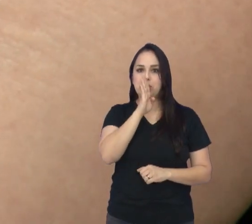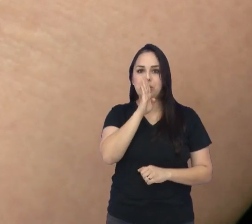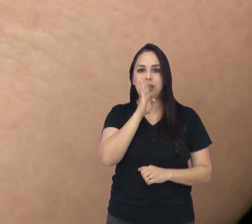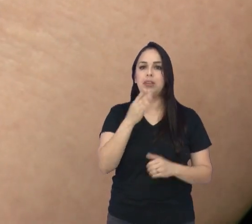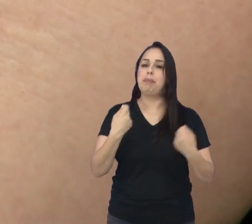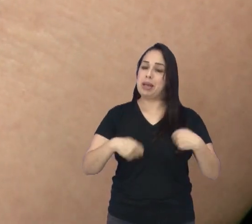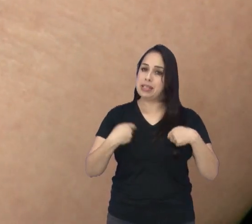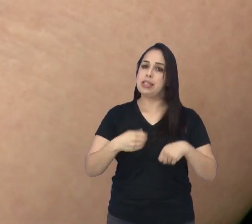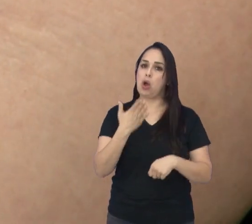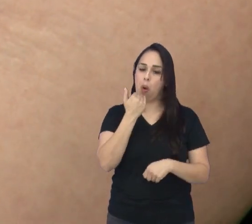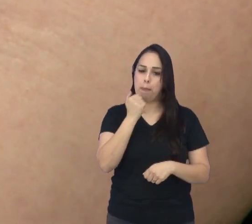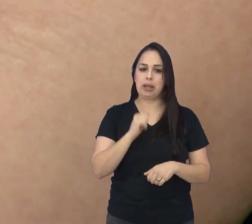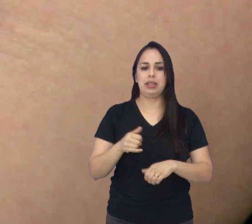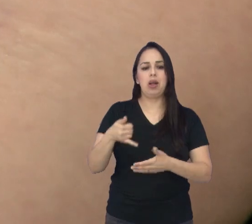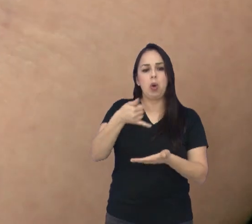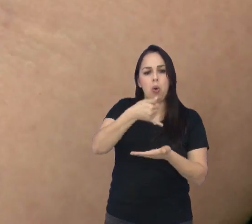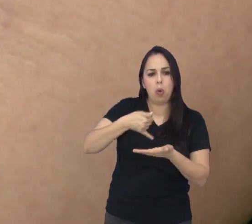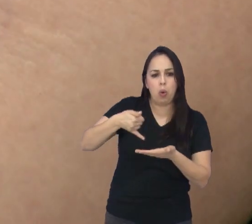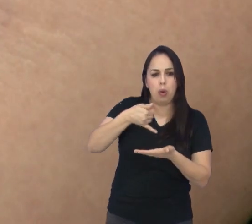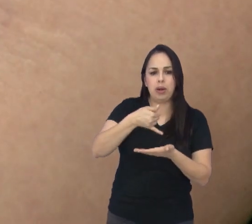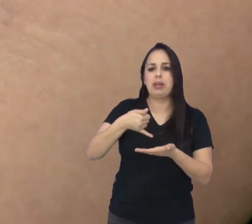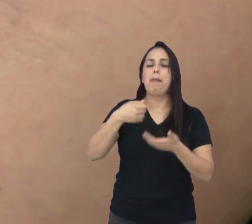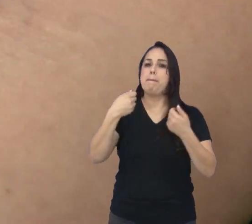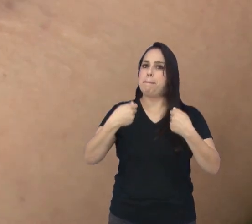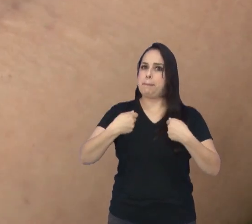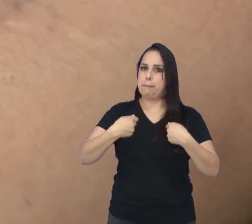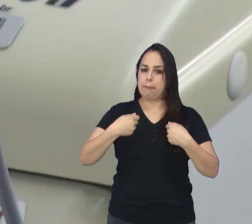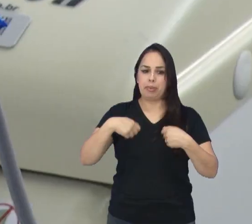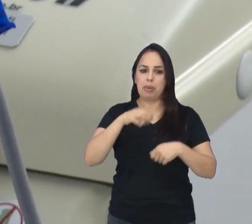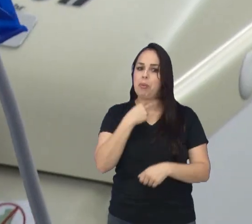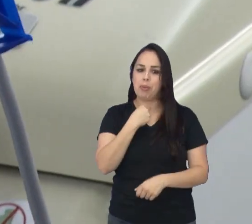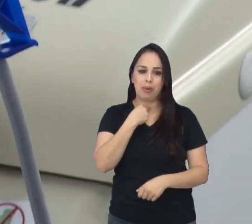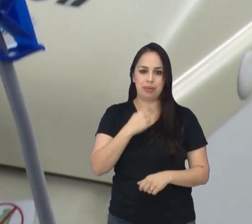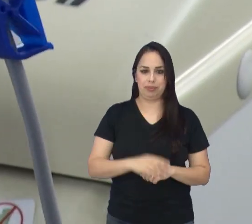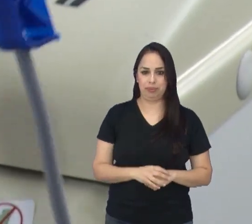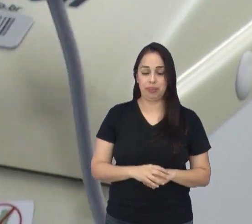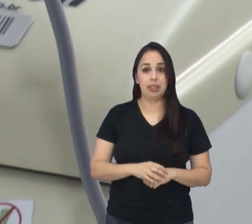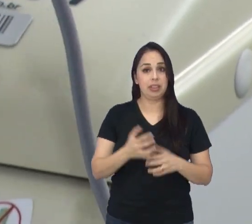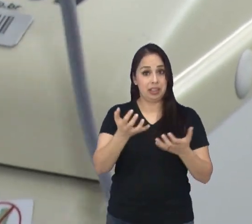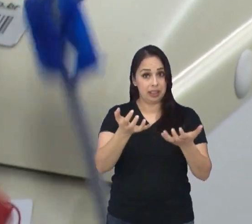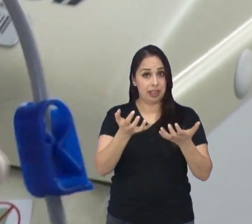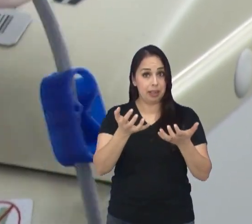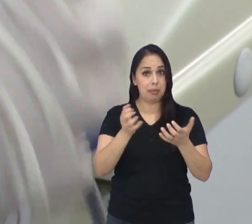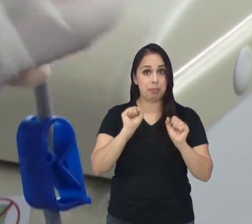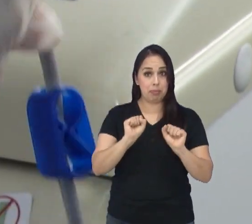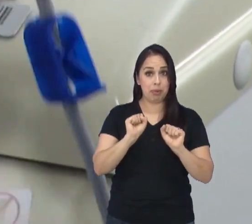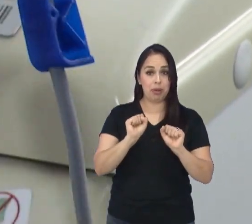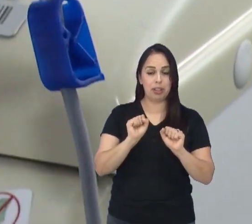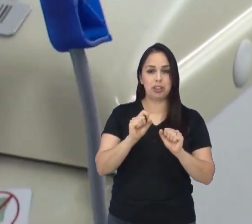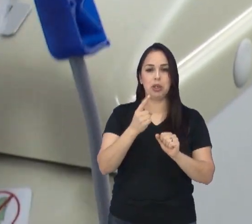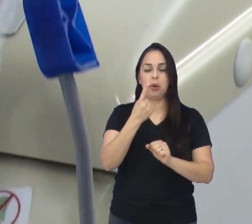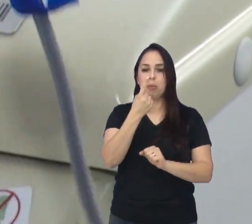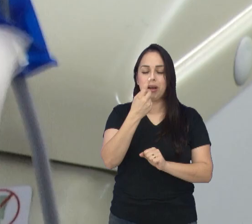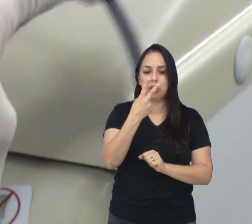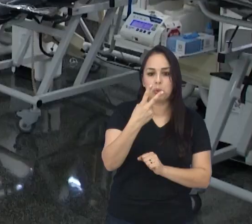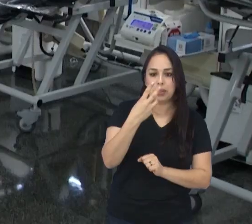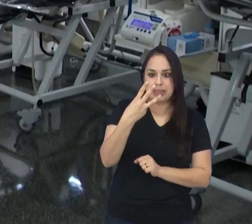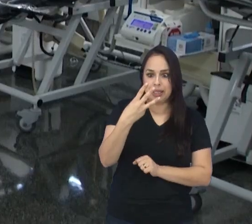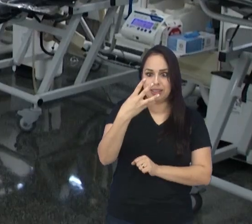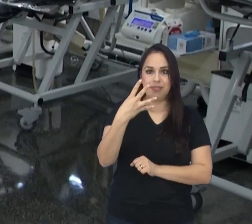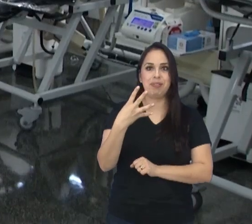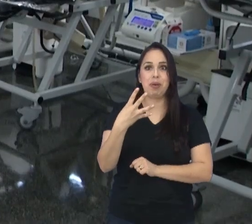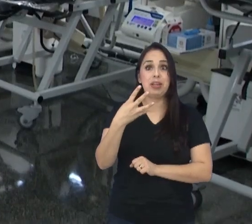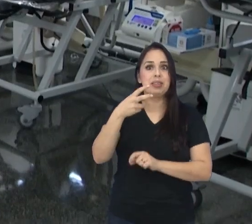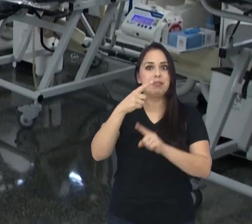alimentos gordurosos, leite e derivados antes da doação. E quem quiser pode doar mais de uma vez ao ano.